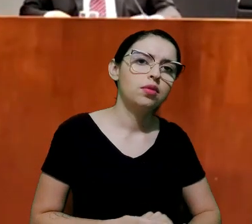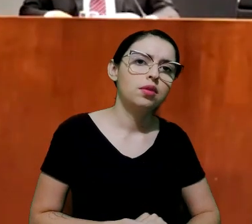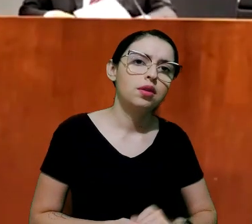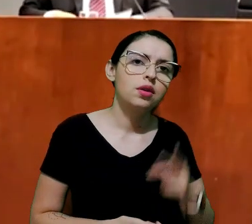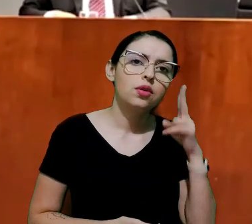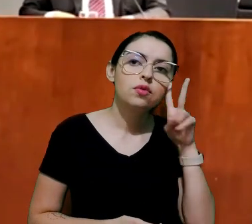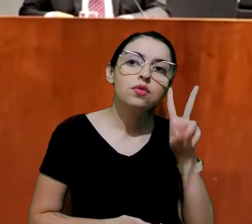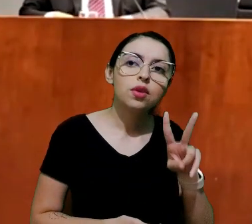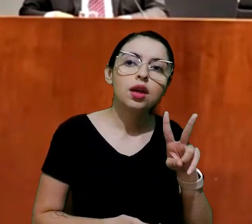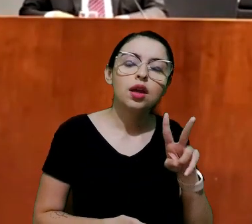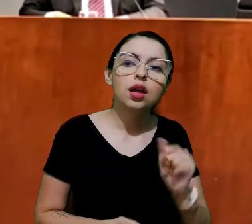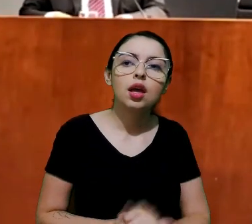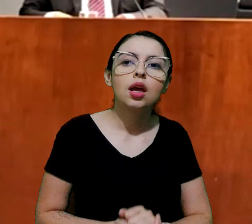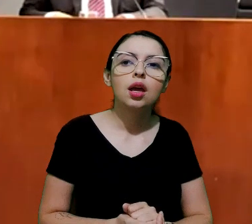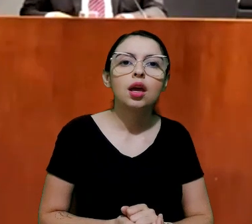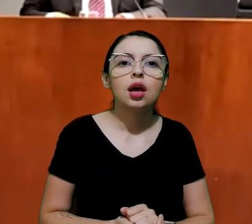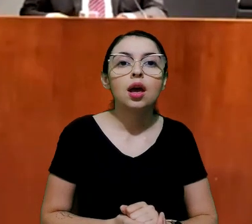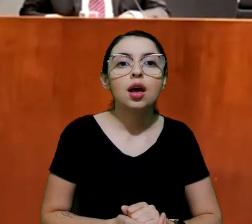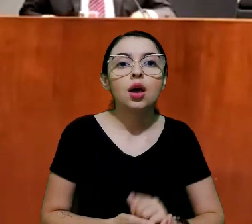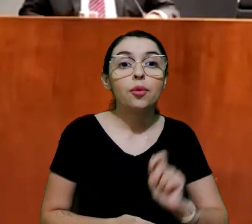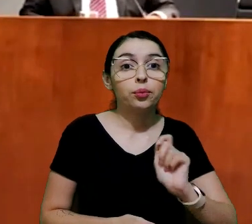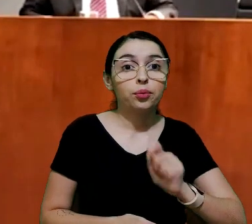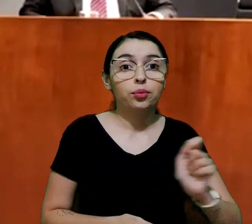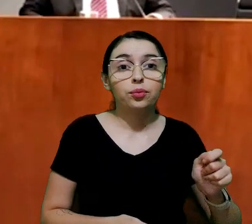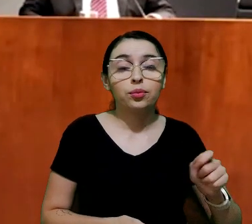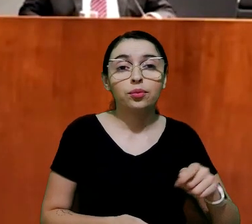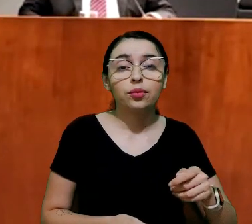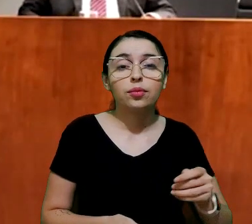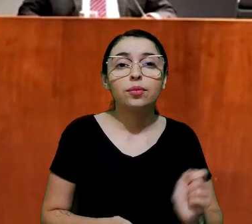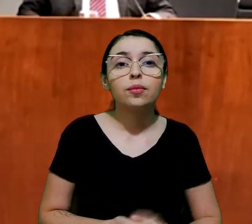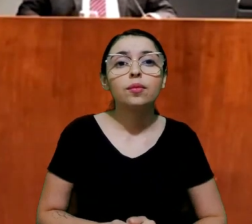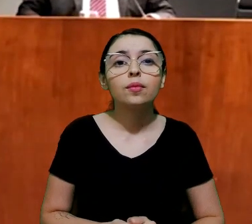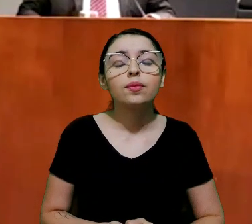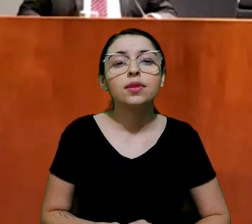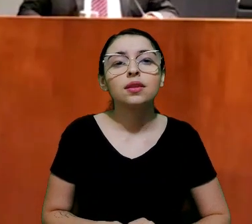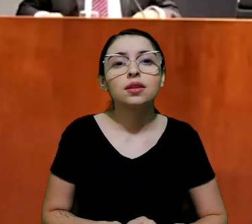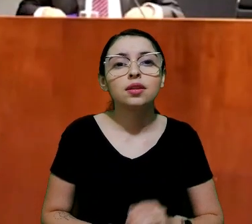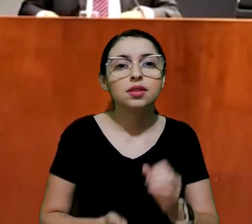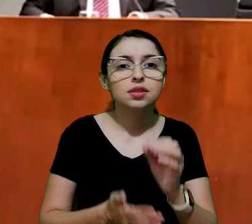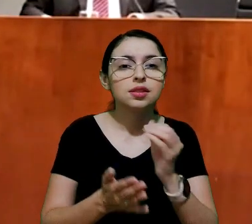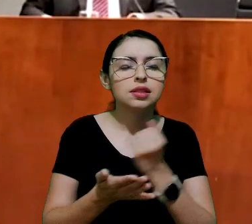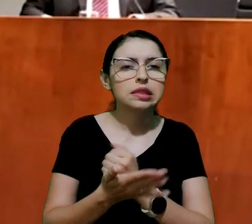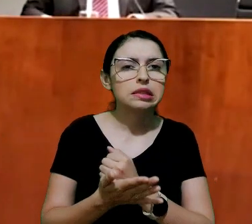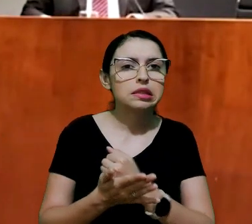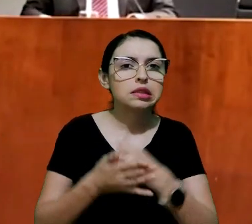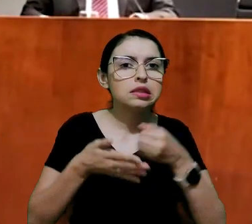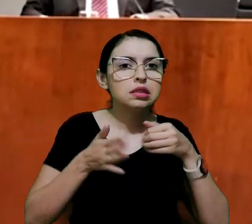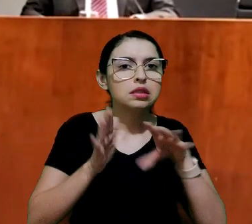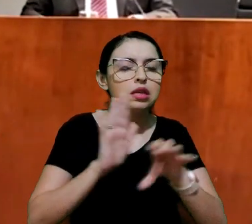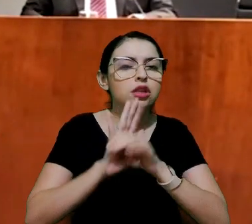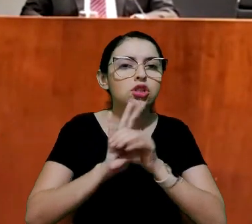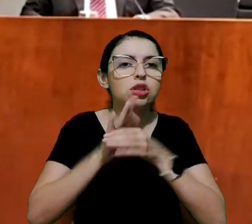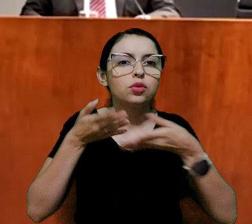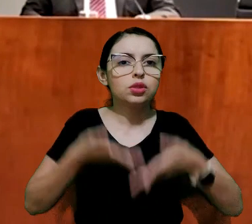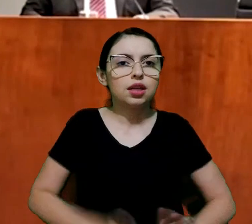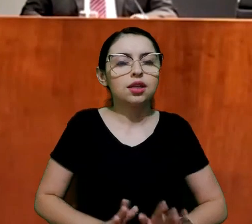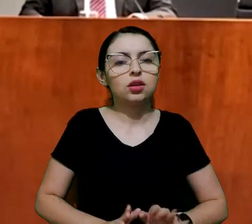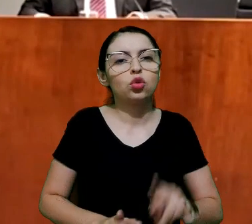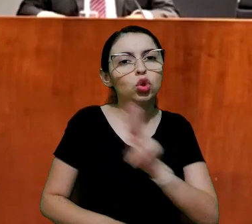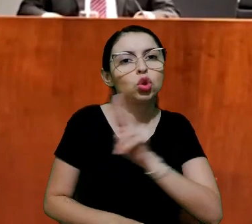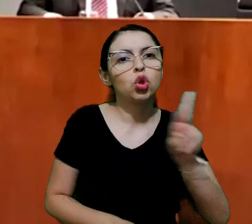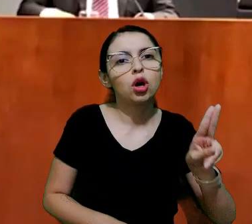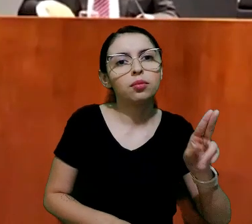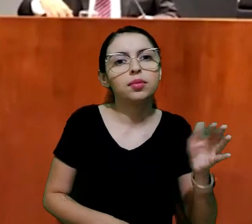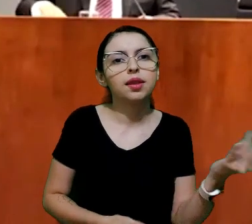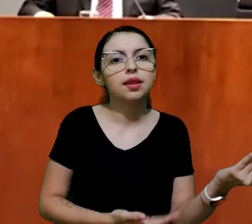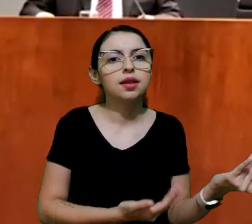de justiça que fui durante muito tempo, certidão de nascimento em que aparecia o nome da criança, não tinha